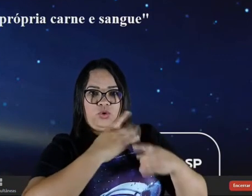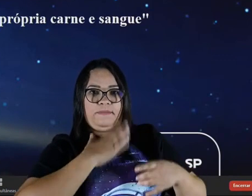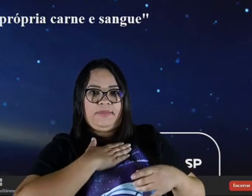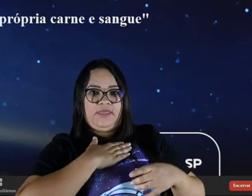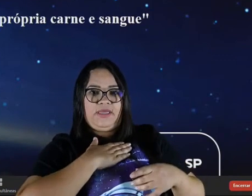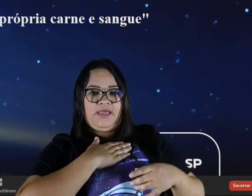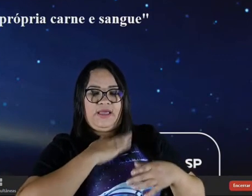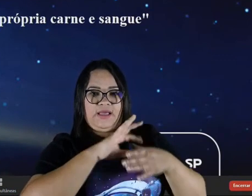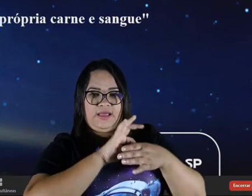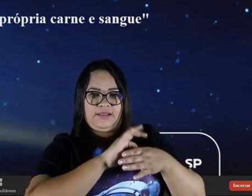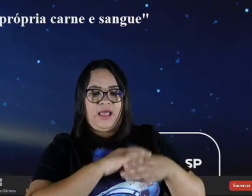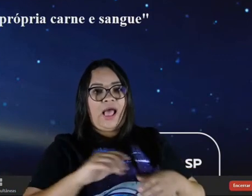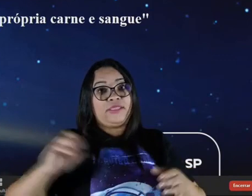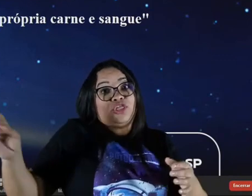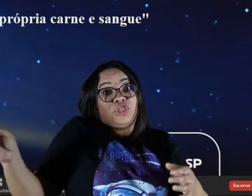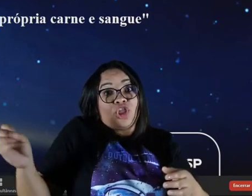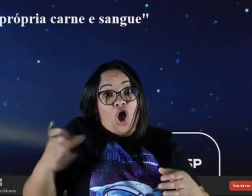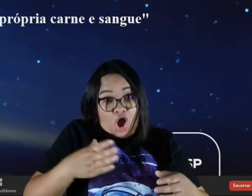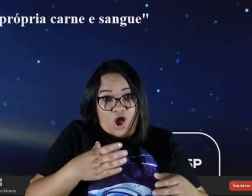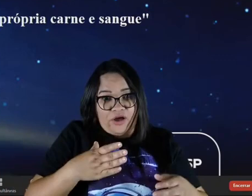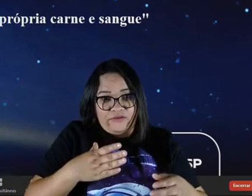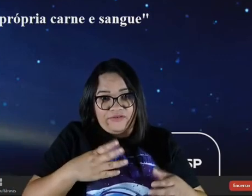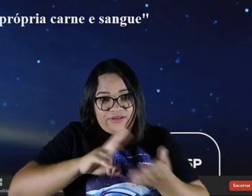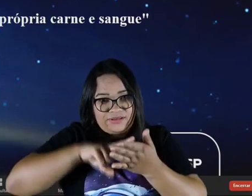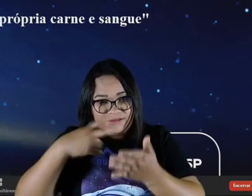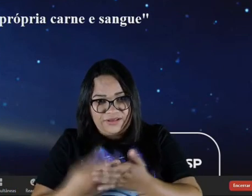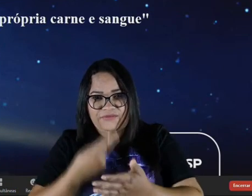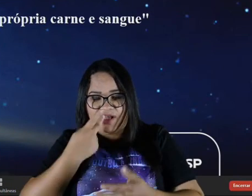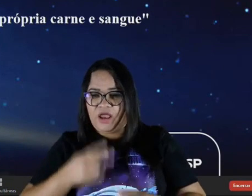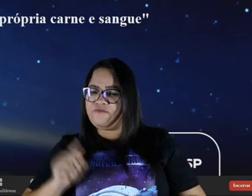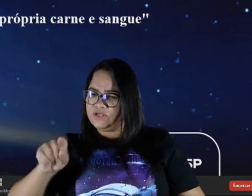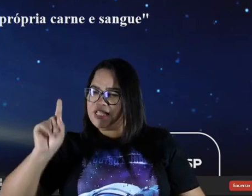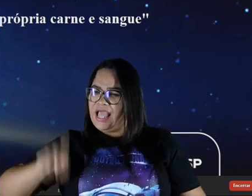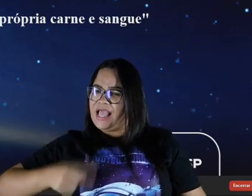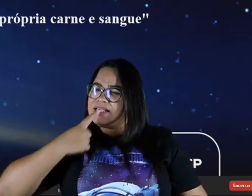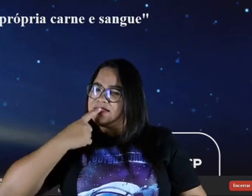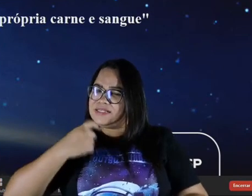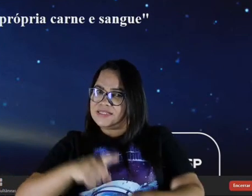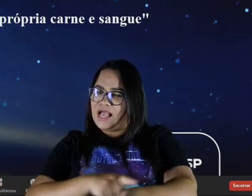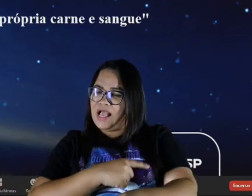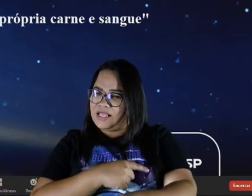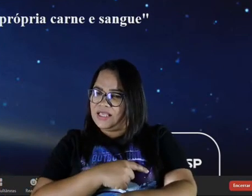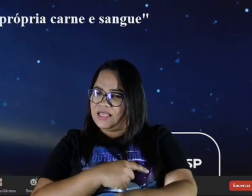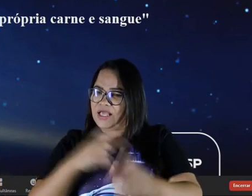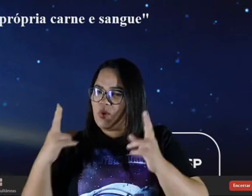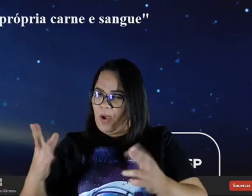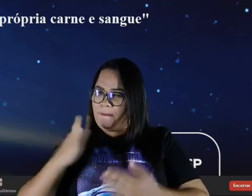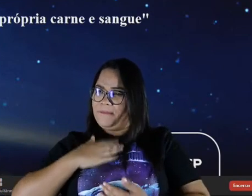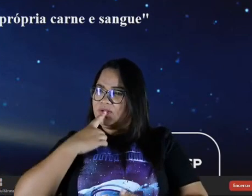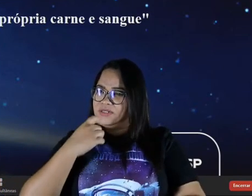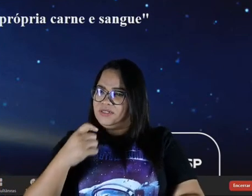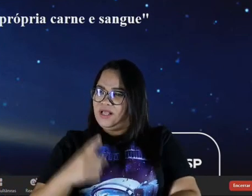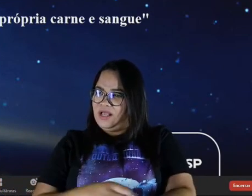Internacional traduziu assim, você é sangue do meu sangue. Tá certo. Mas você viu que foi uma tradução dinâmica.